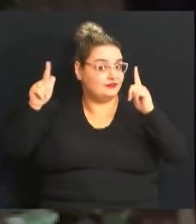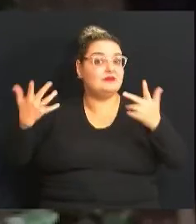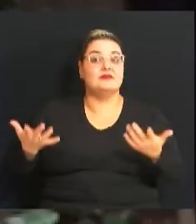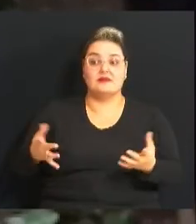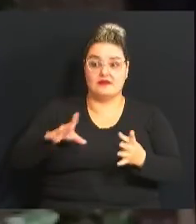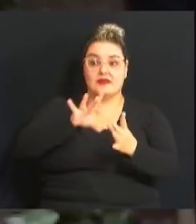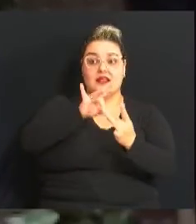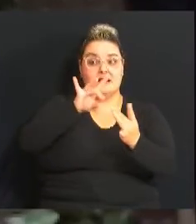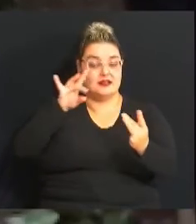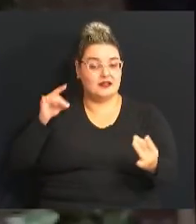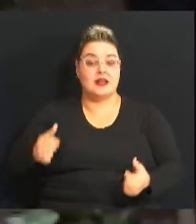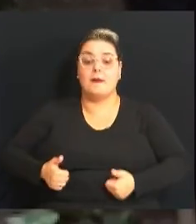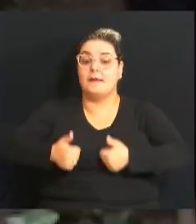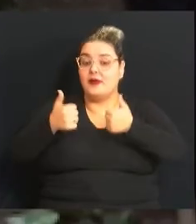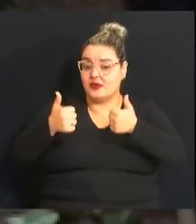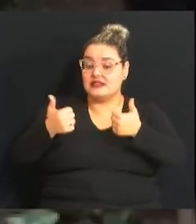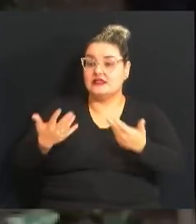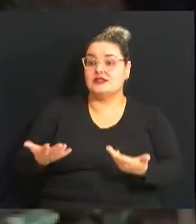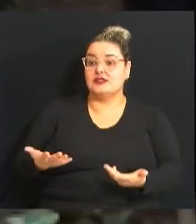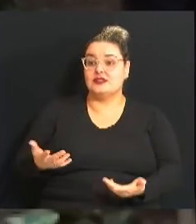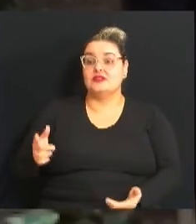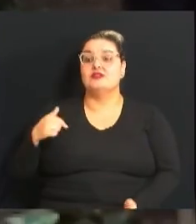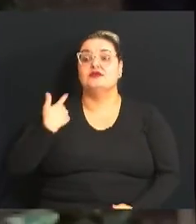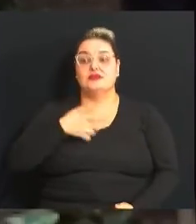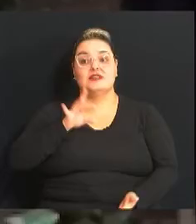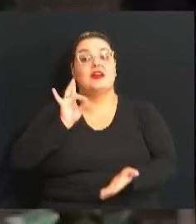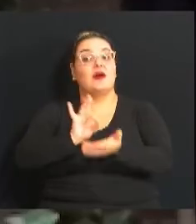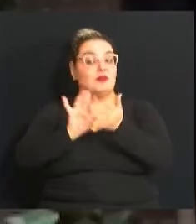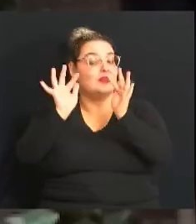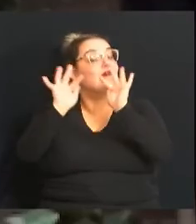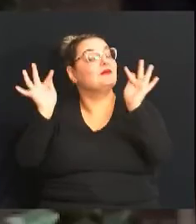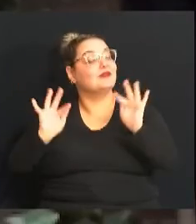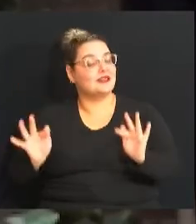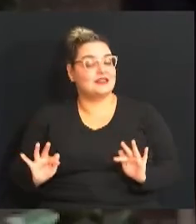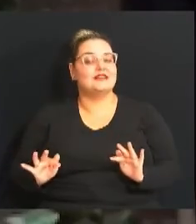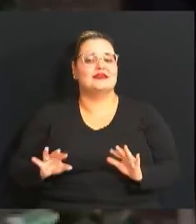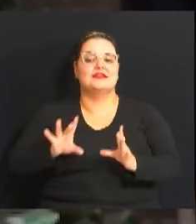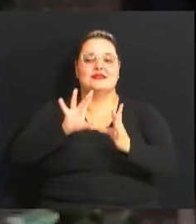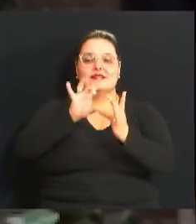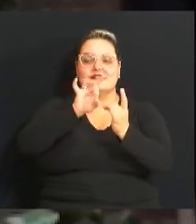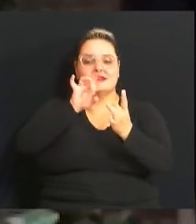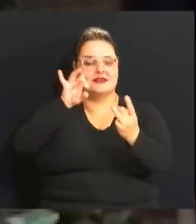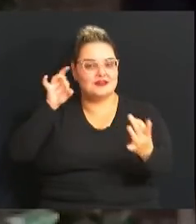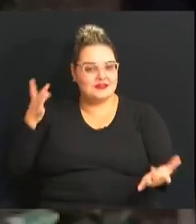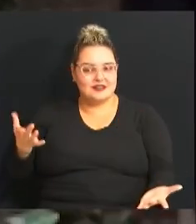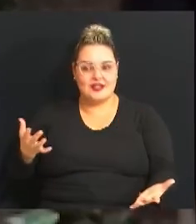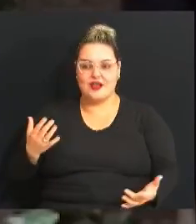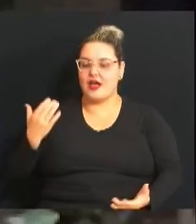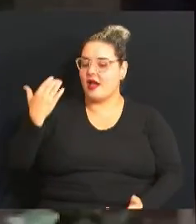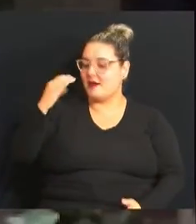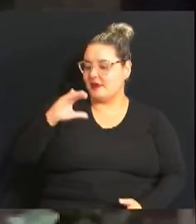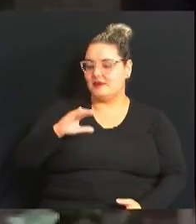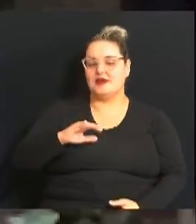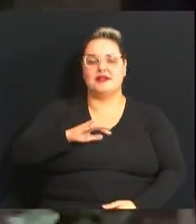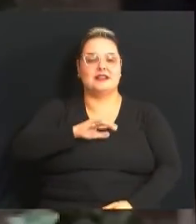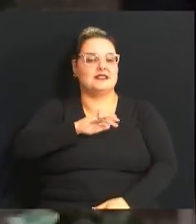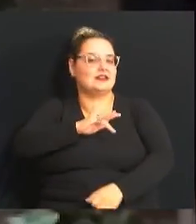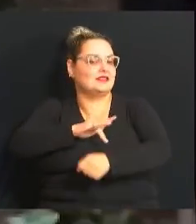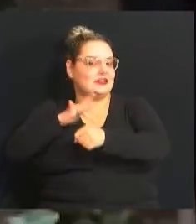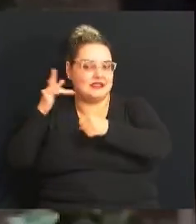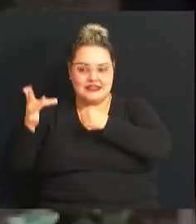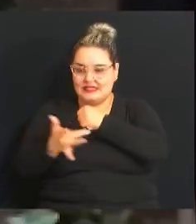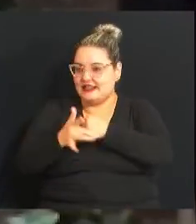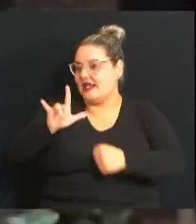são muito positivos, a gente está realmente feliz com os feedbacks. O pessoal posta nas redes sociais, no Instagram e